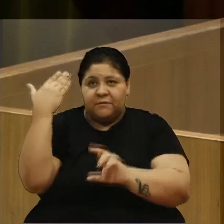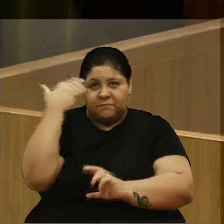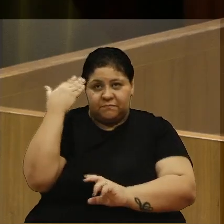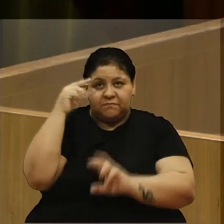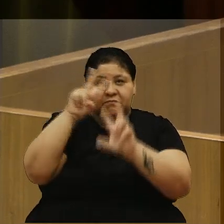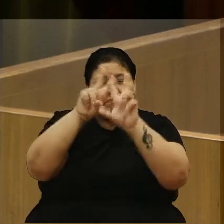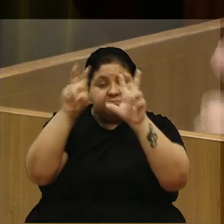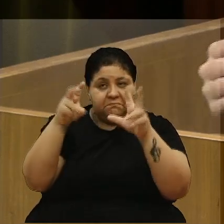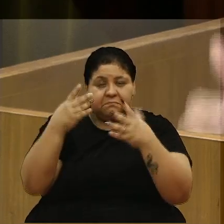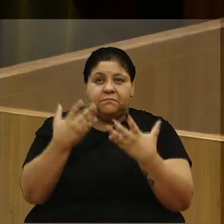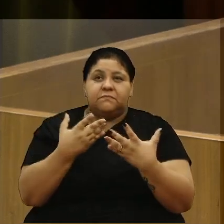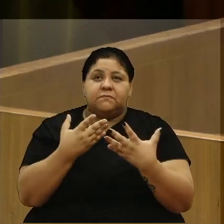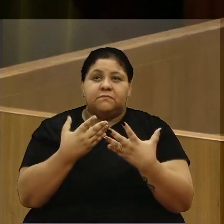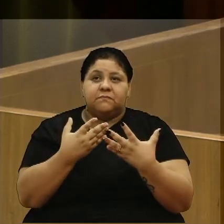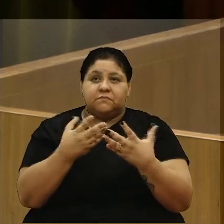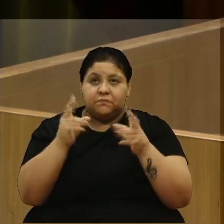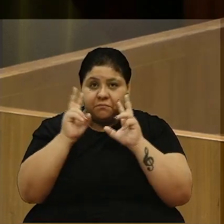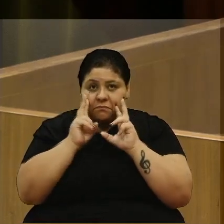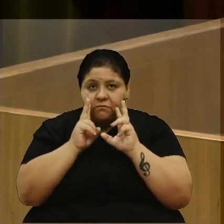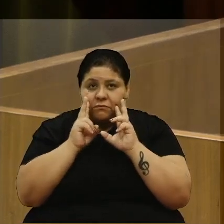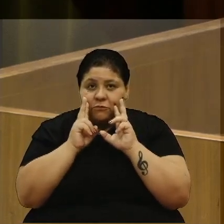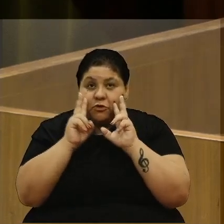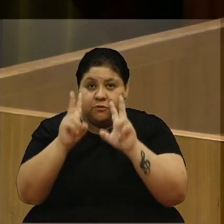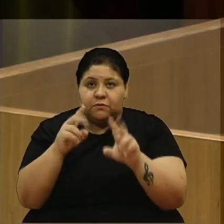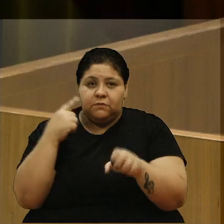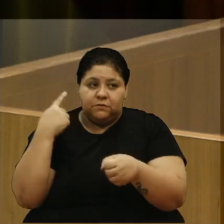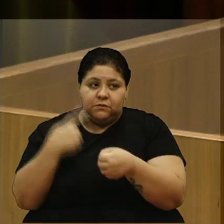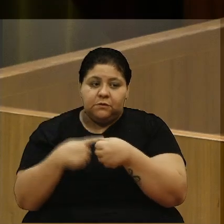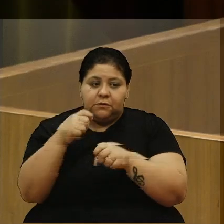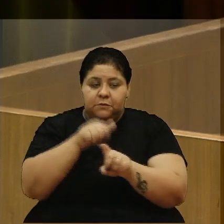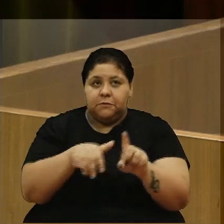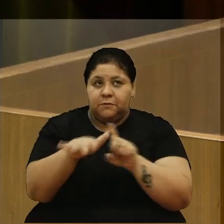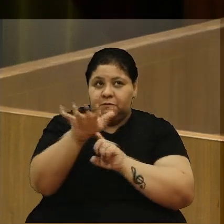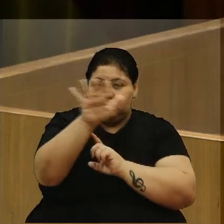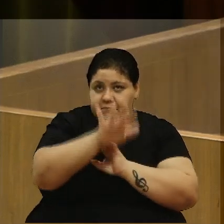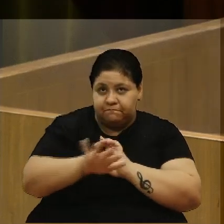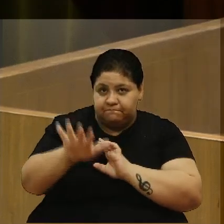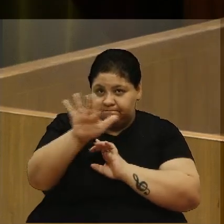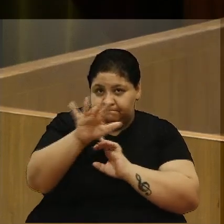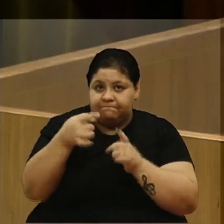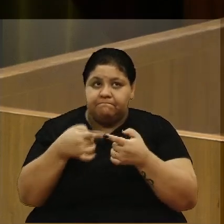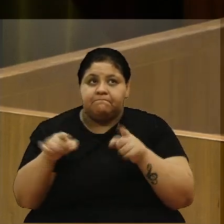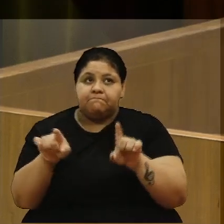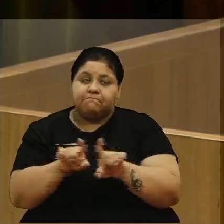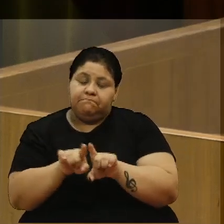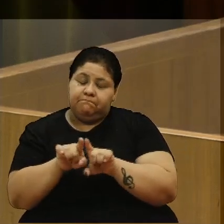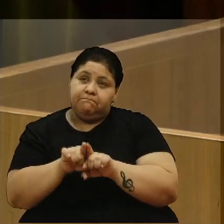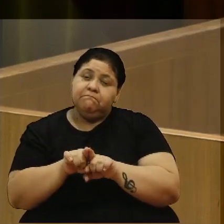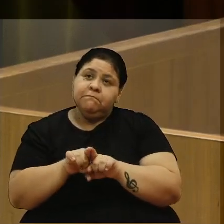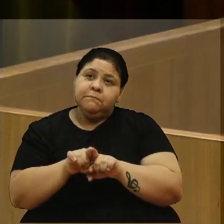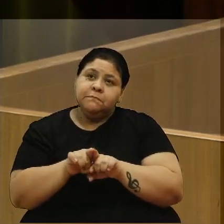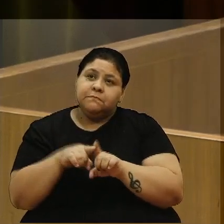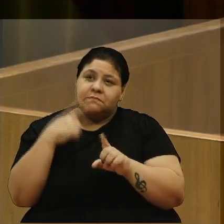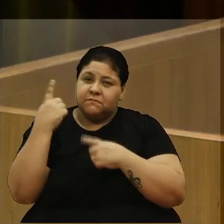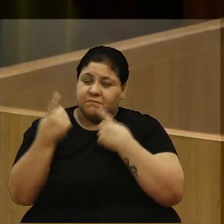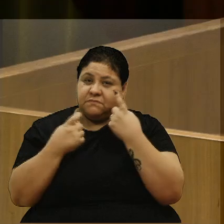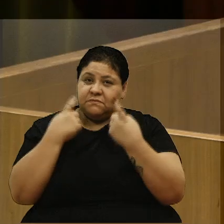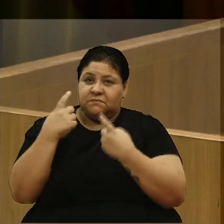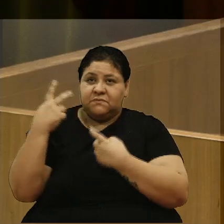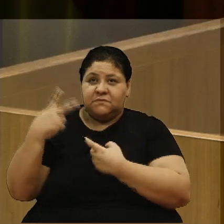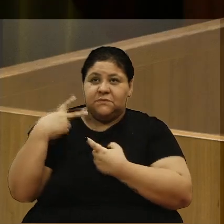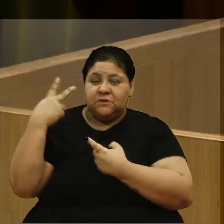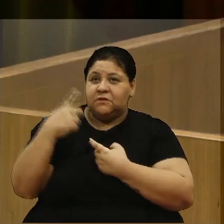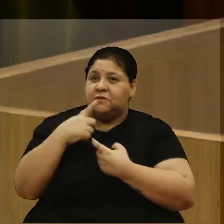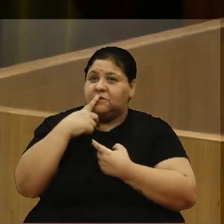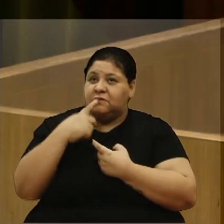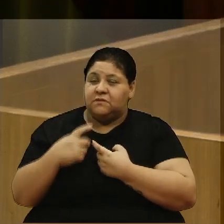tema bastante visto e olhado na nossa cidade pela sociedade como um todo, mas também me preocupa bastante, vereadora Rose,